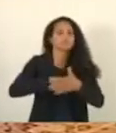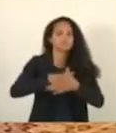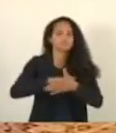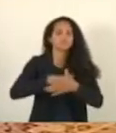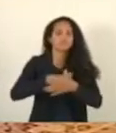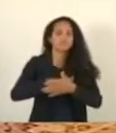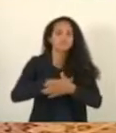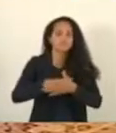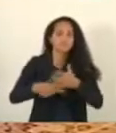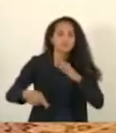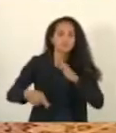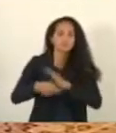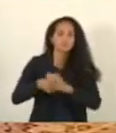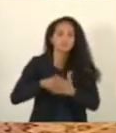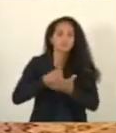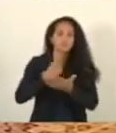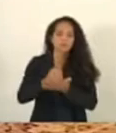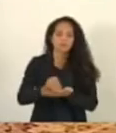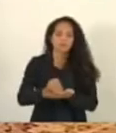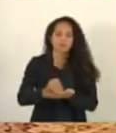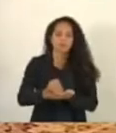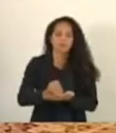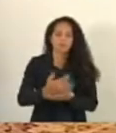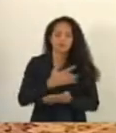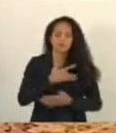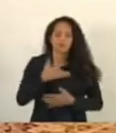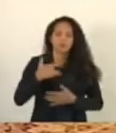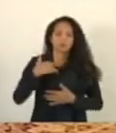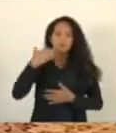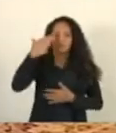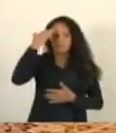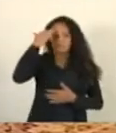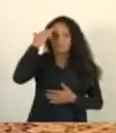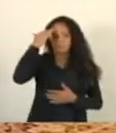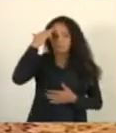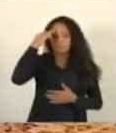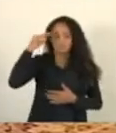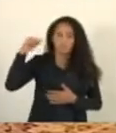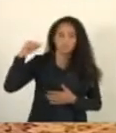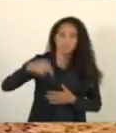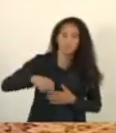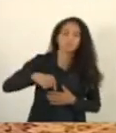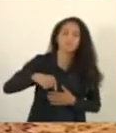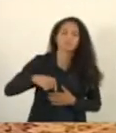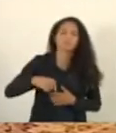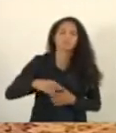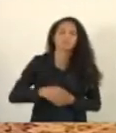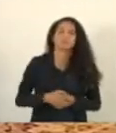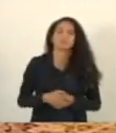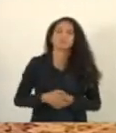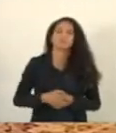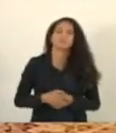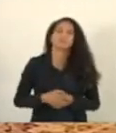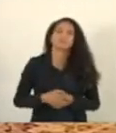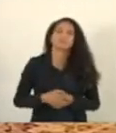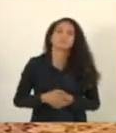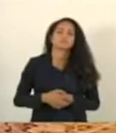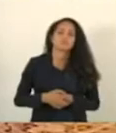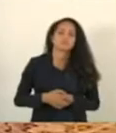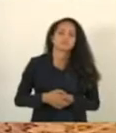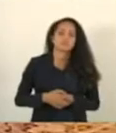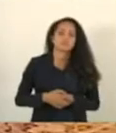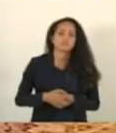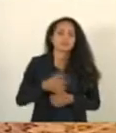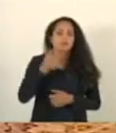saúde mental está aqui se manifestando para que a gente não